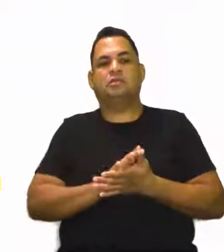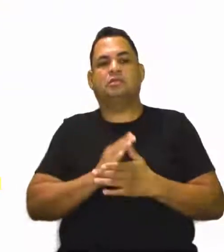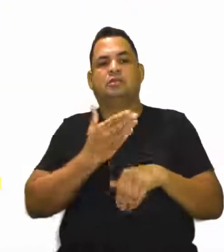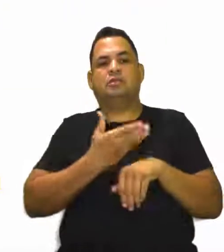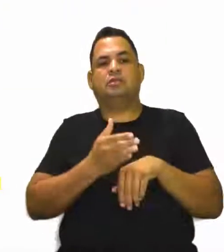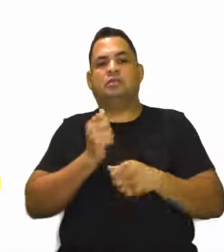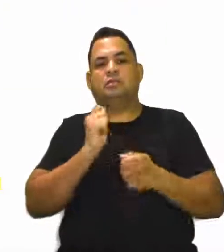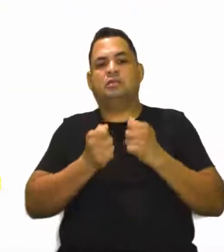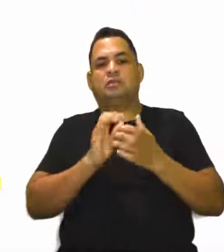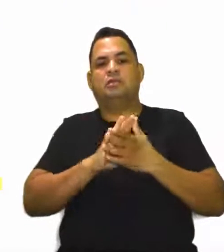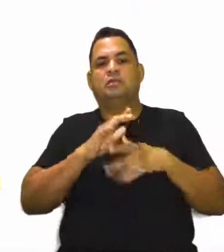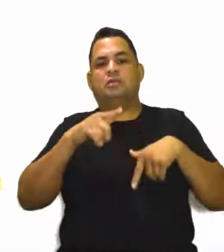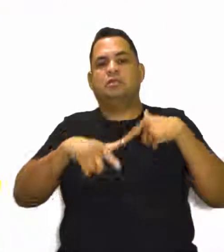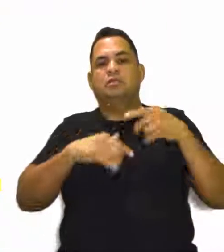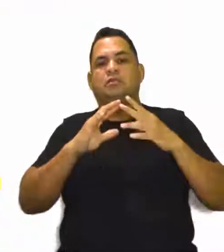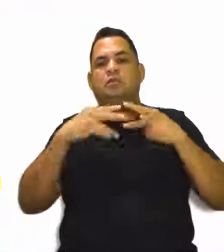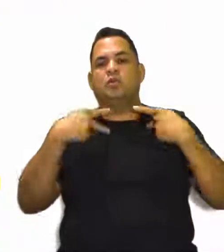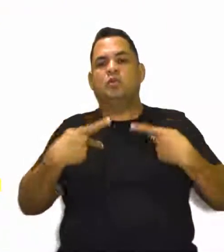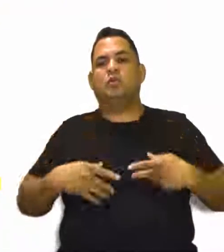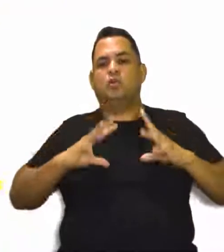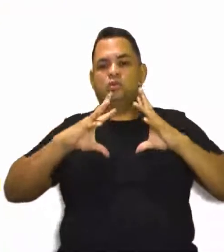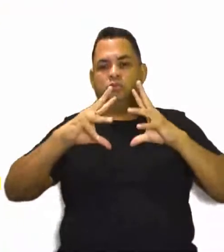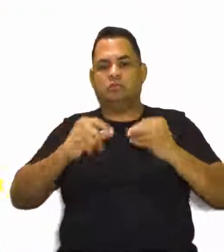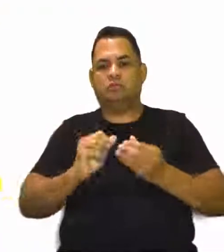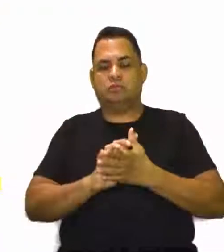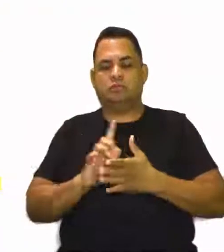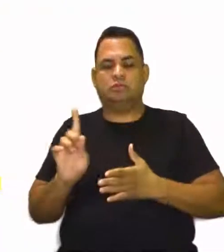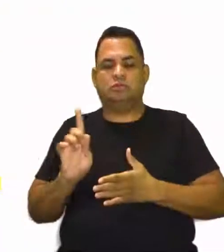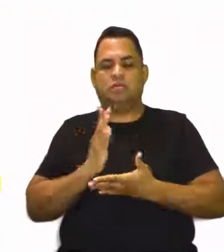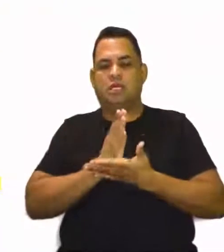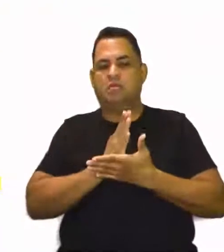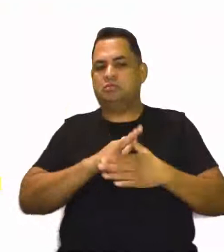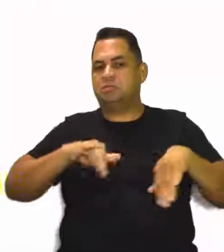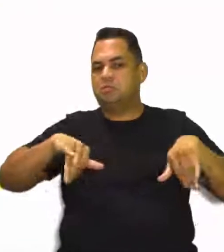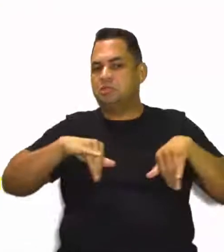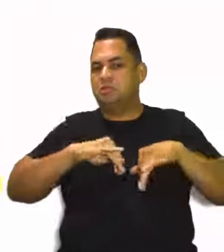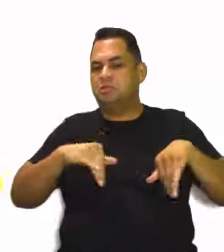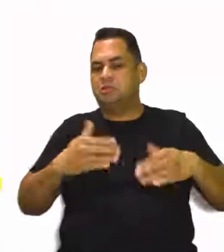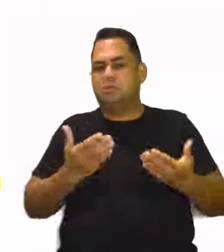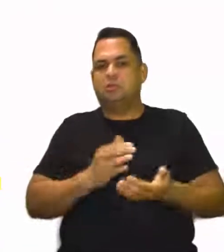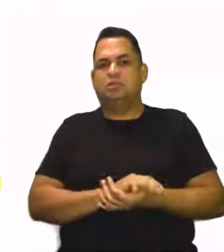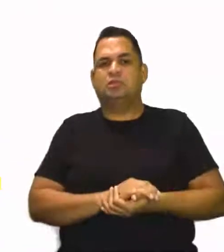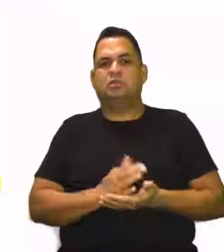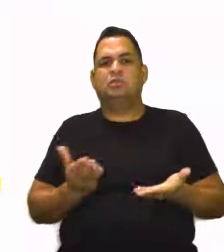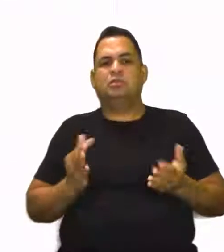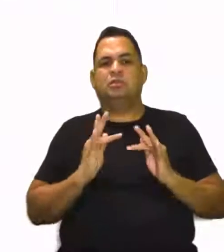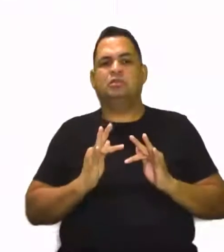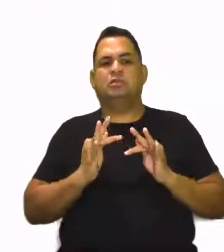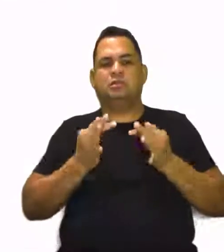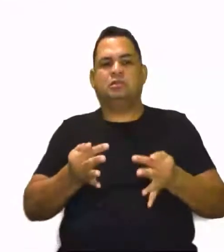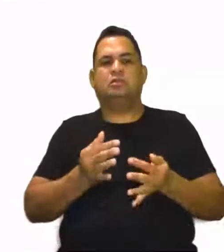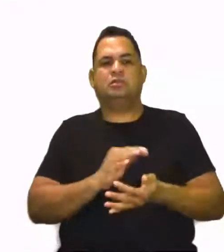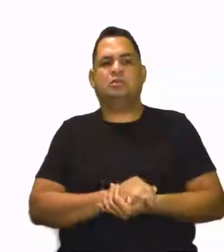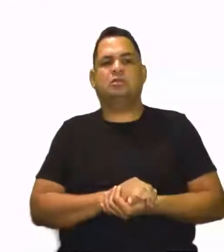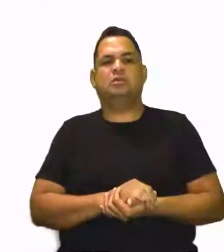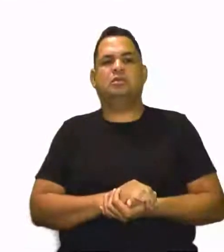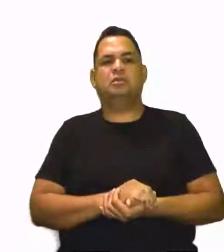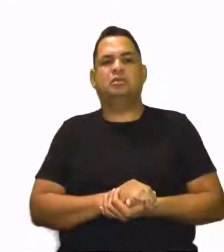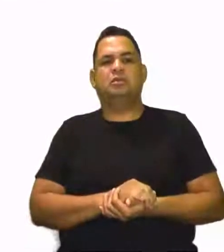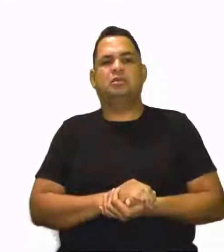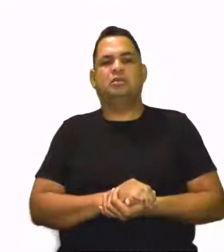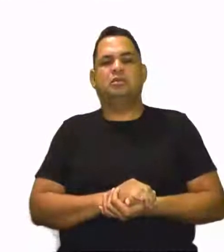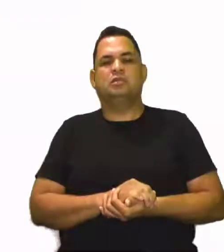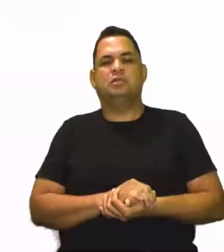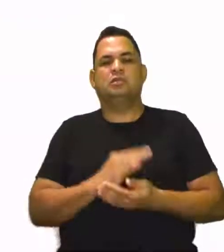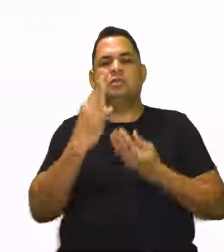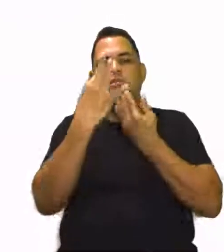funcional trabalha o corpo de maneira integrada e não em partes isoladas. E aí nós fechamos, né, professora? Perfeito.